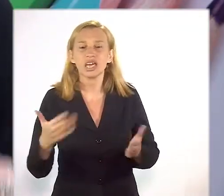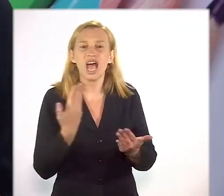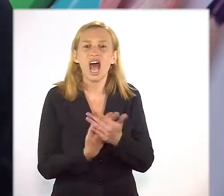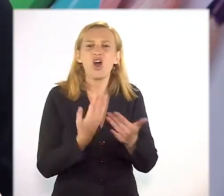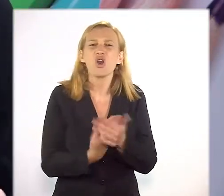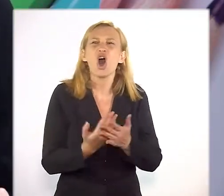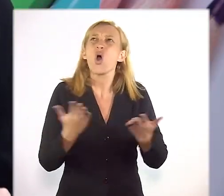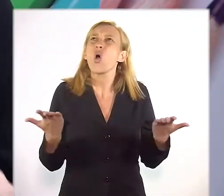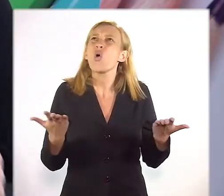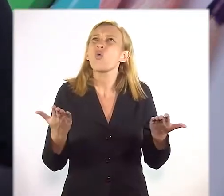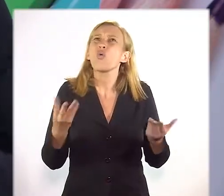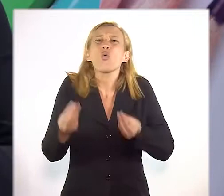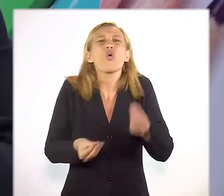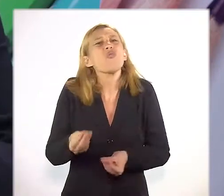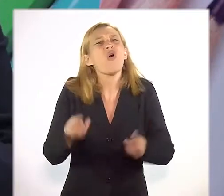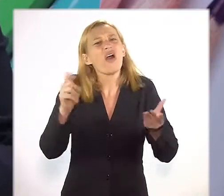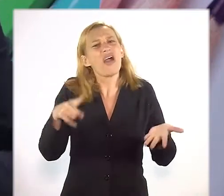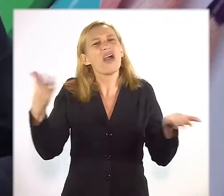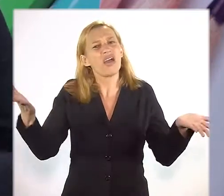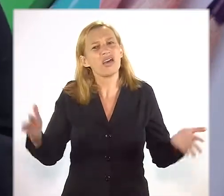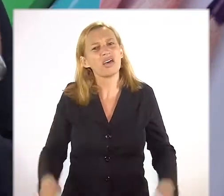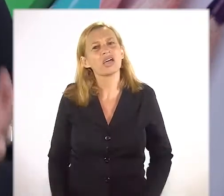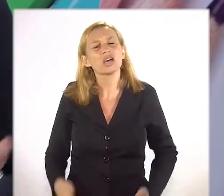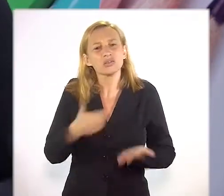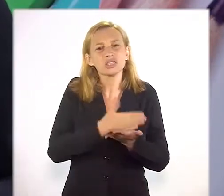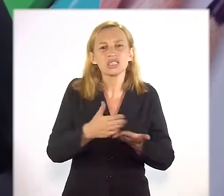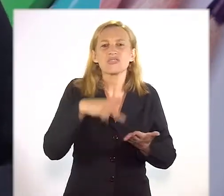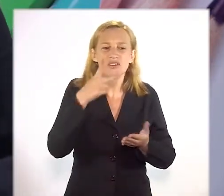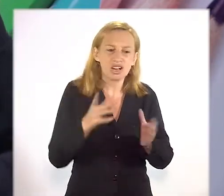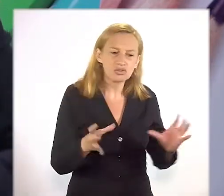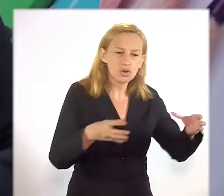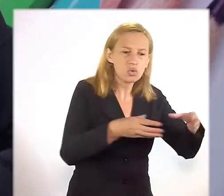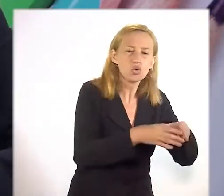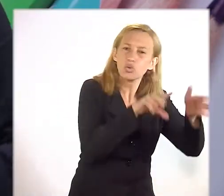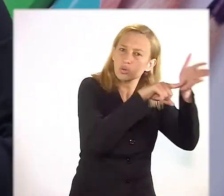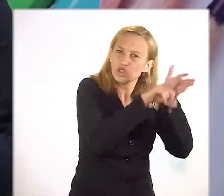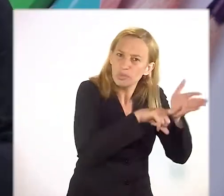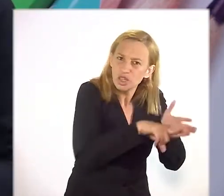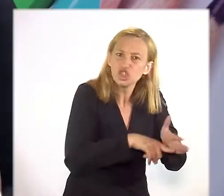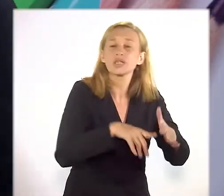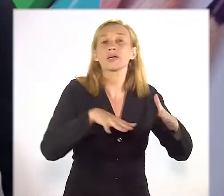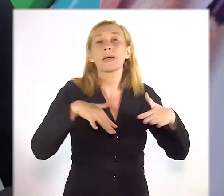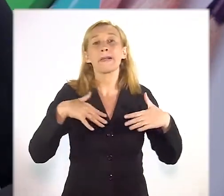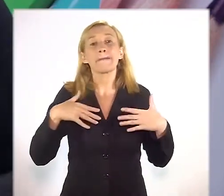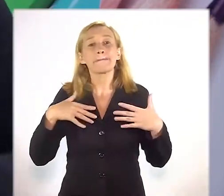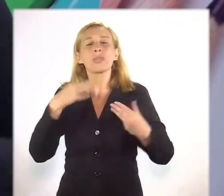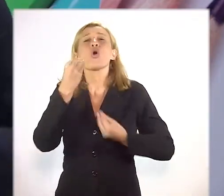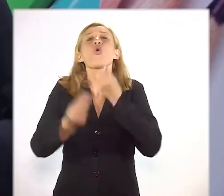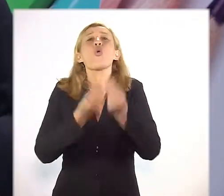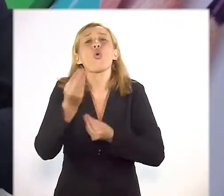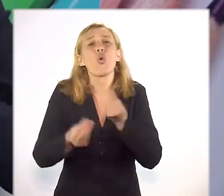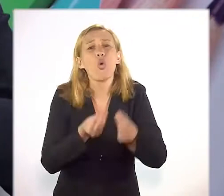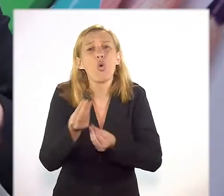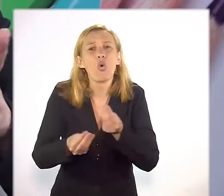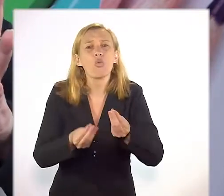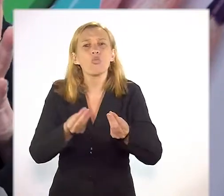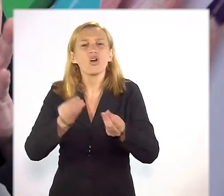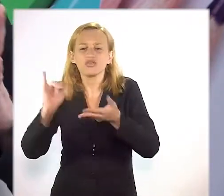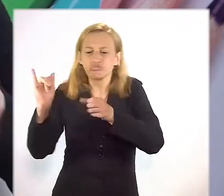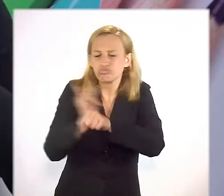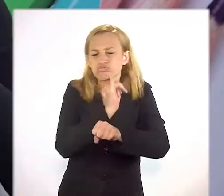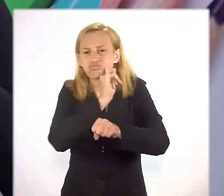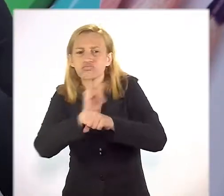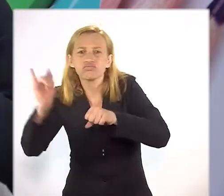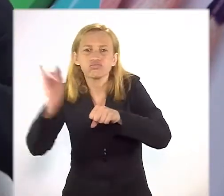tem aula, como é que é o esquema? Eu iniciei falando que são grupos de pesquisa e tal. Como é que é o